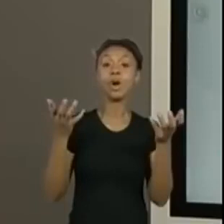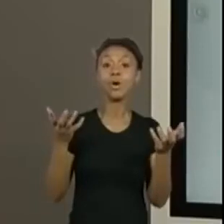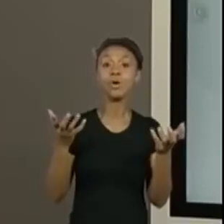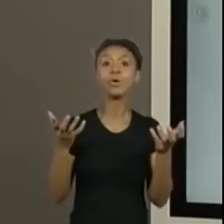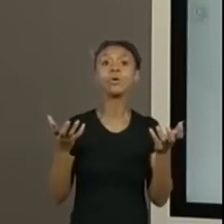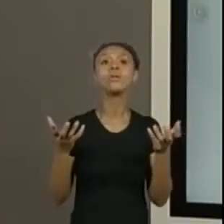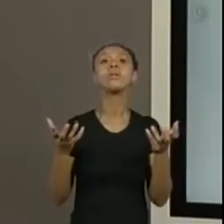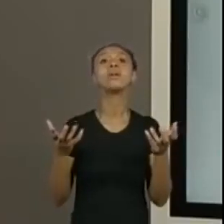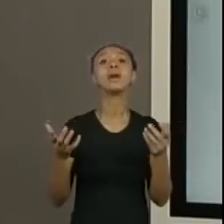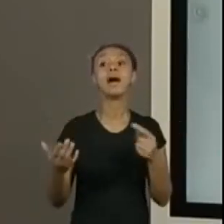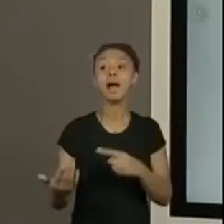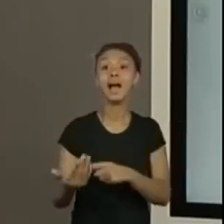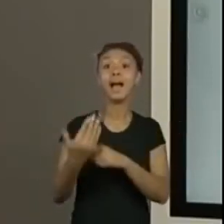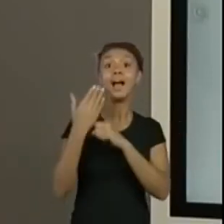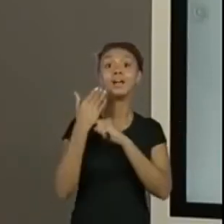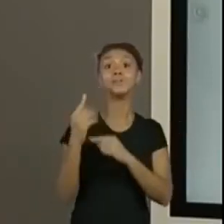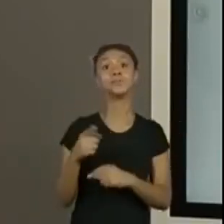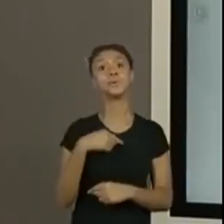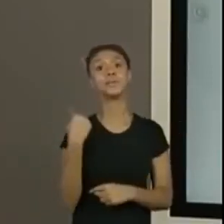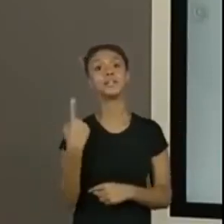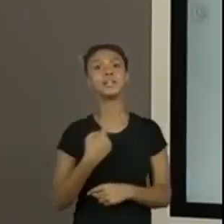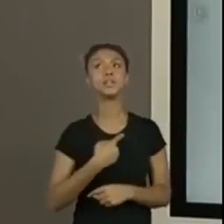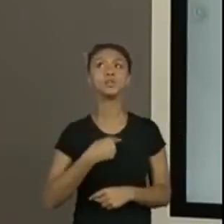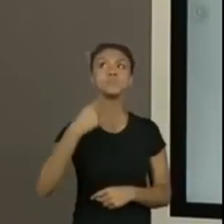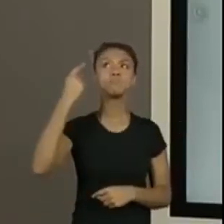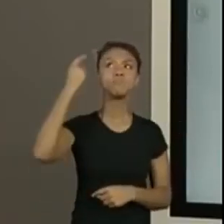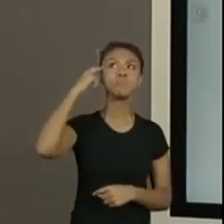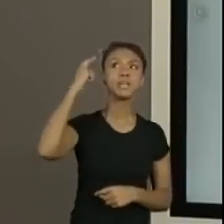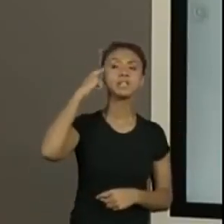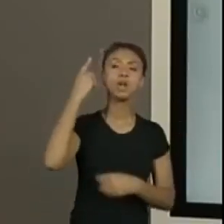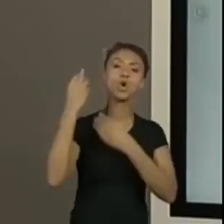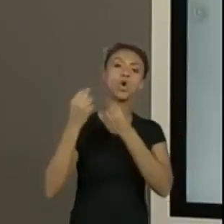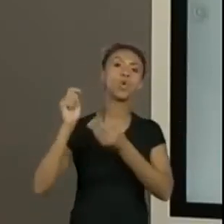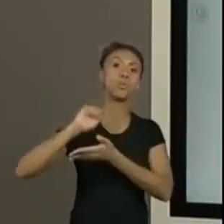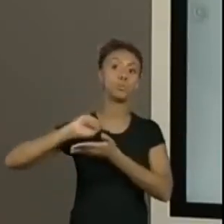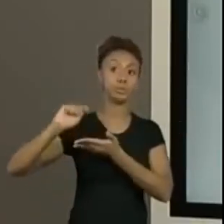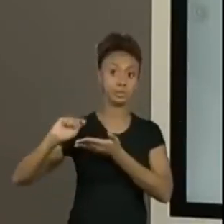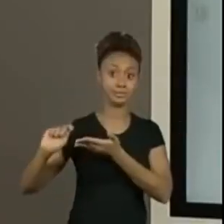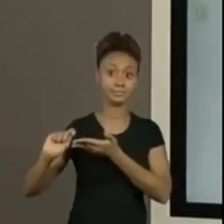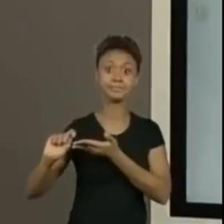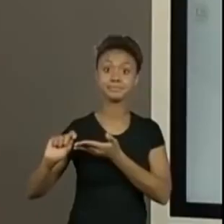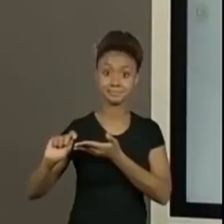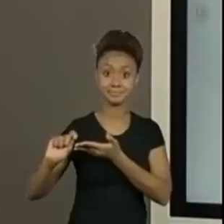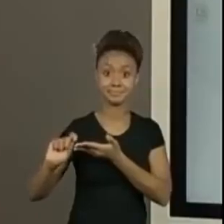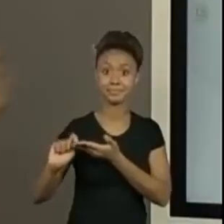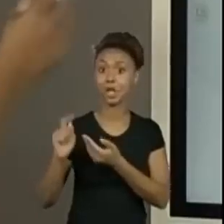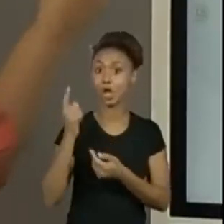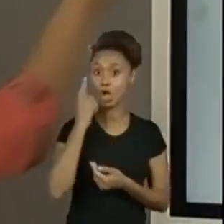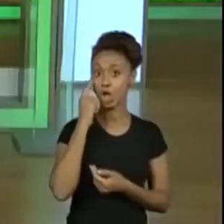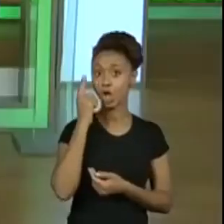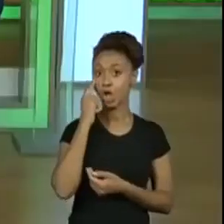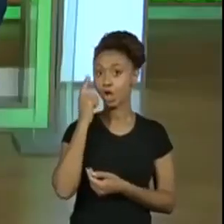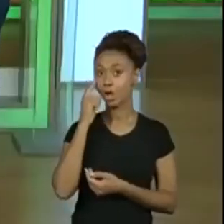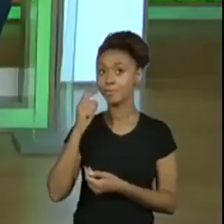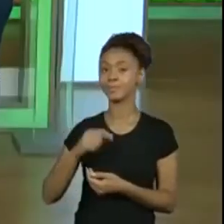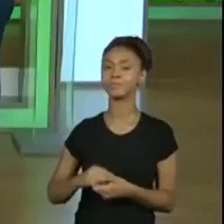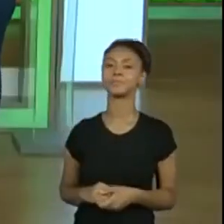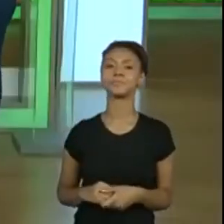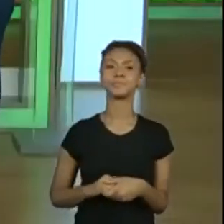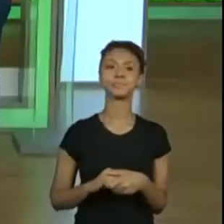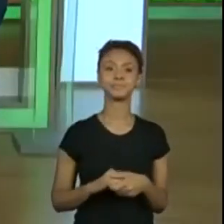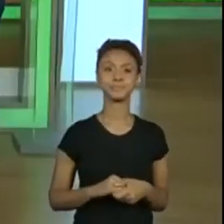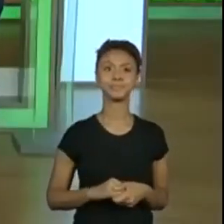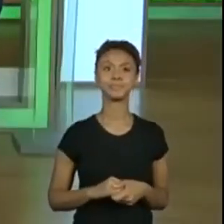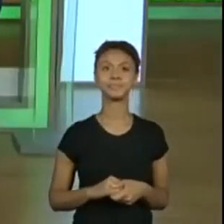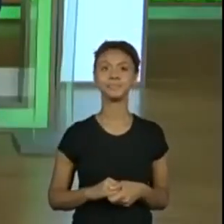nos ajudar a olhar e refletir sobre a escrita dela. Tudo bem? Então, olha as palavras ali, ó. Deixa eu marcar